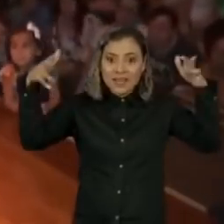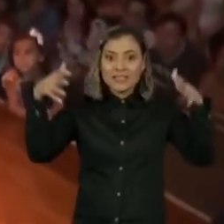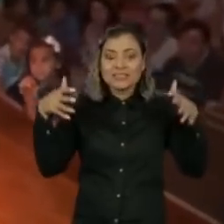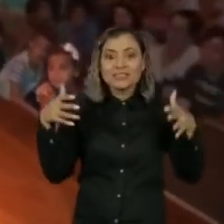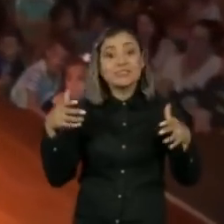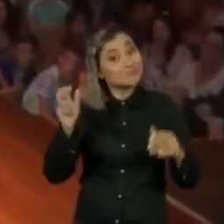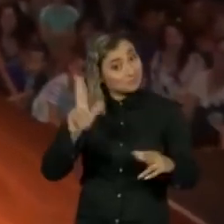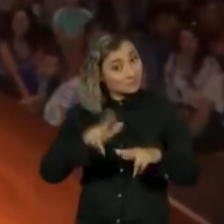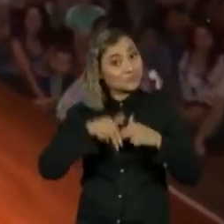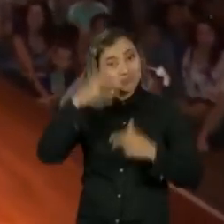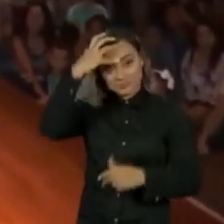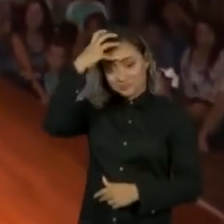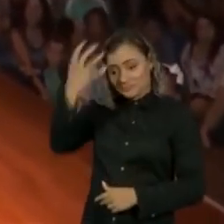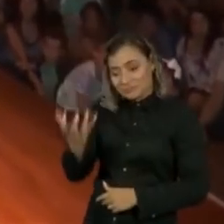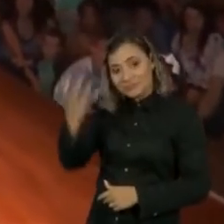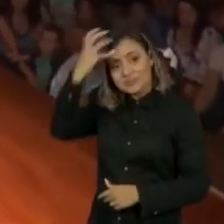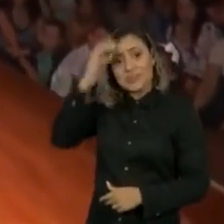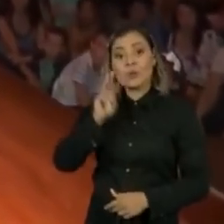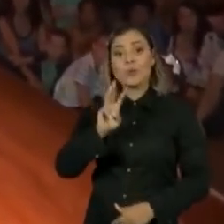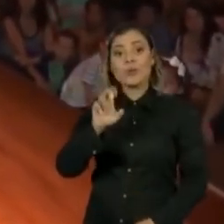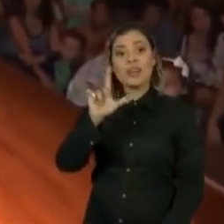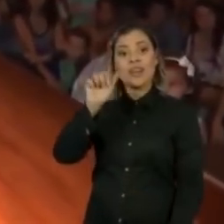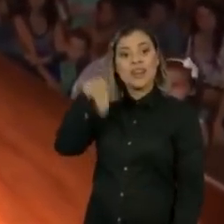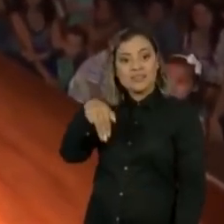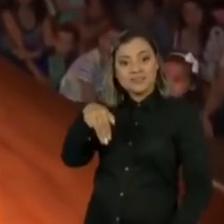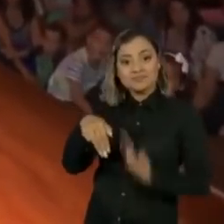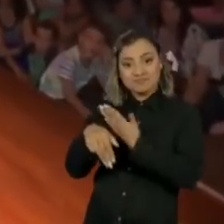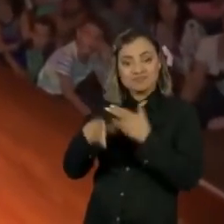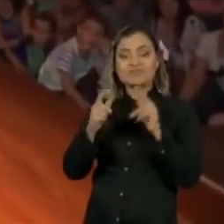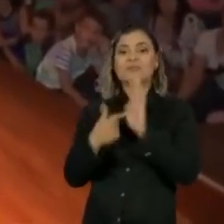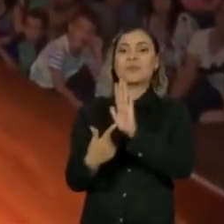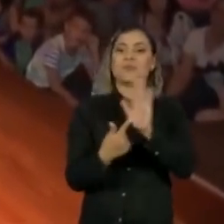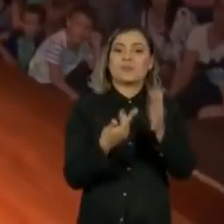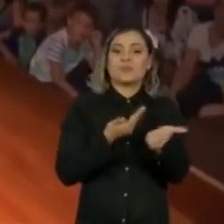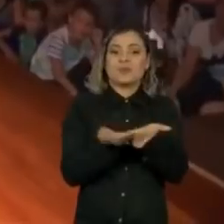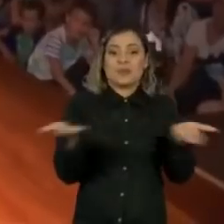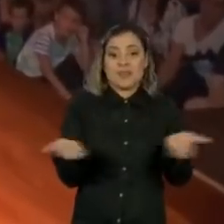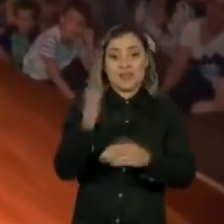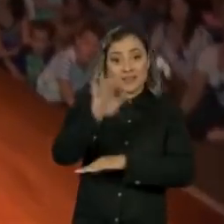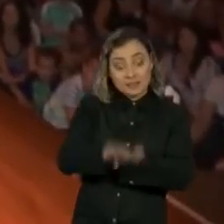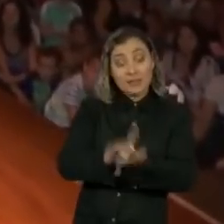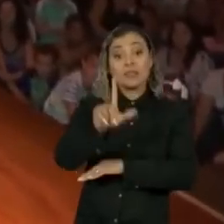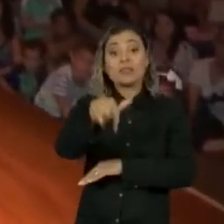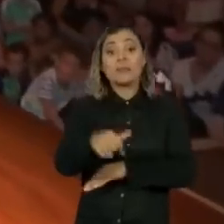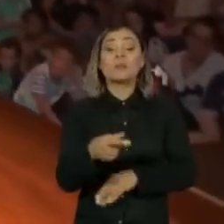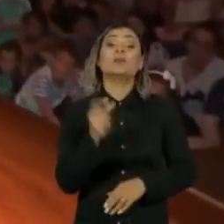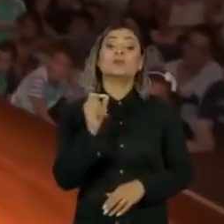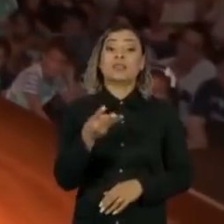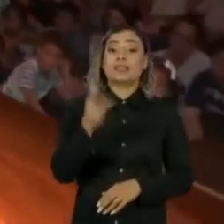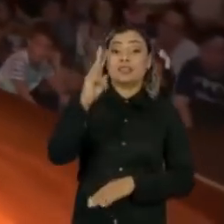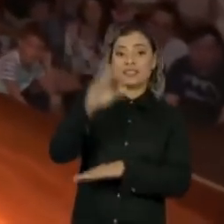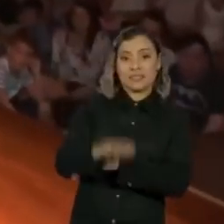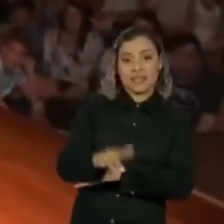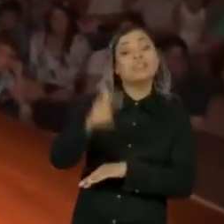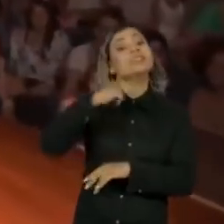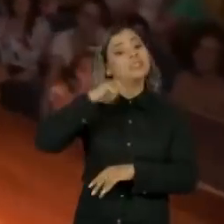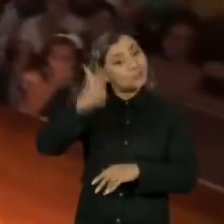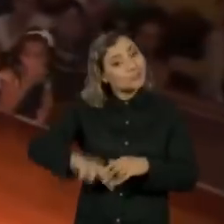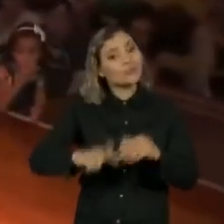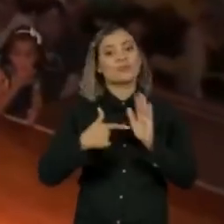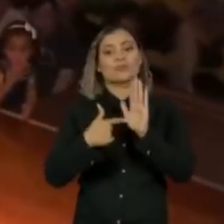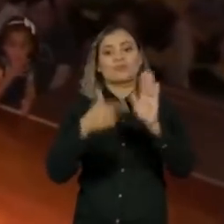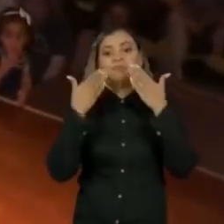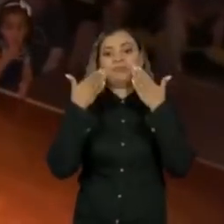e o mágico é o William White. A apresentação começou agora 1 da tarde e logo mais, às 3 horas da tarde, acontece uma